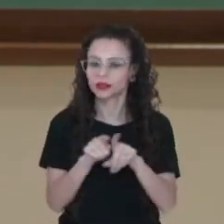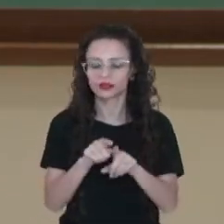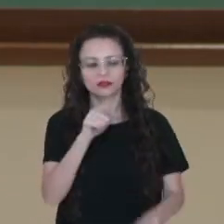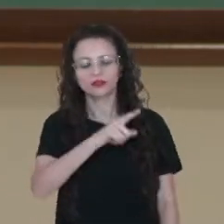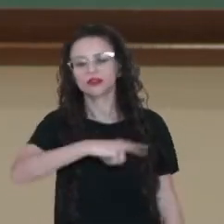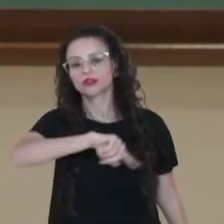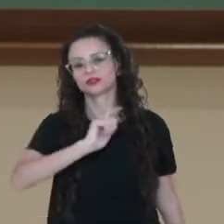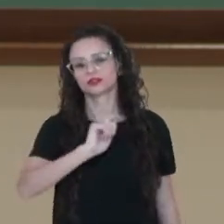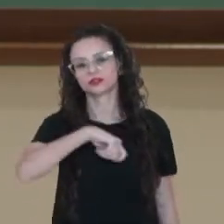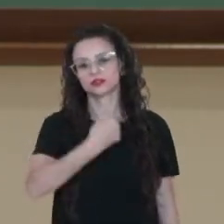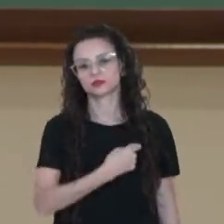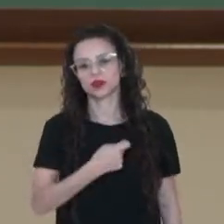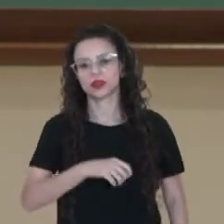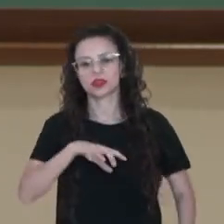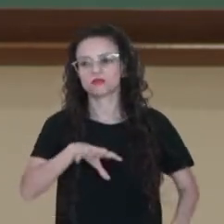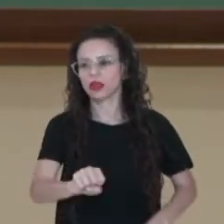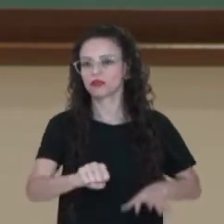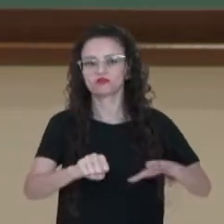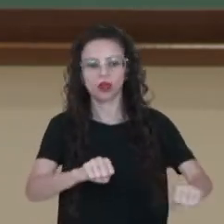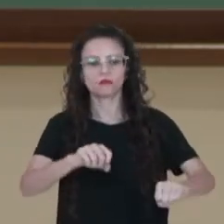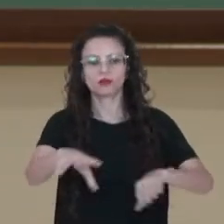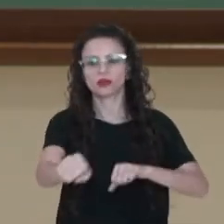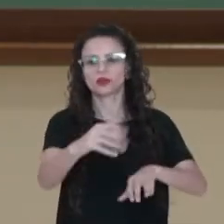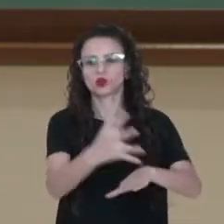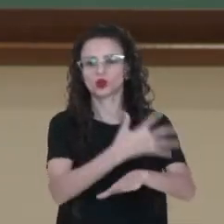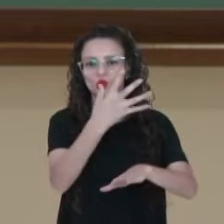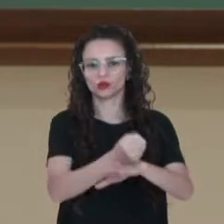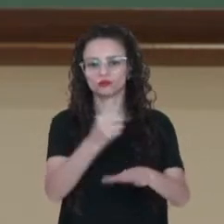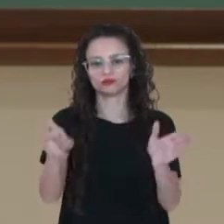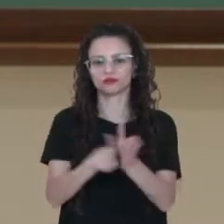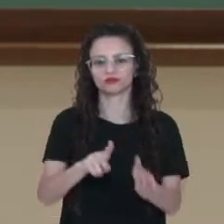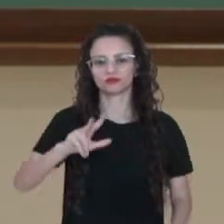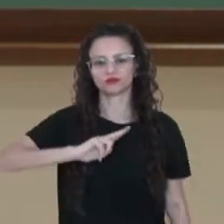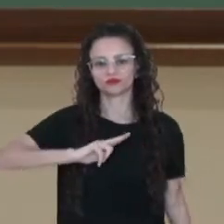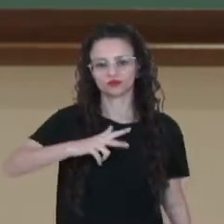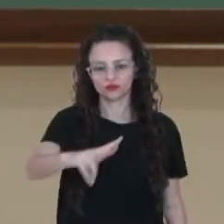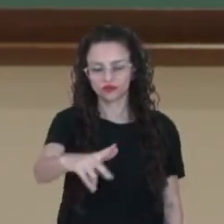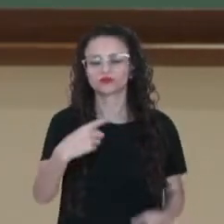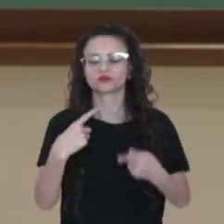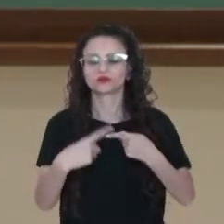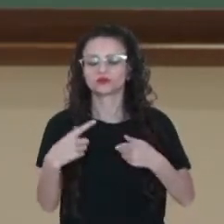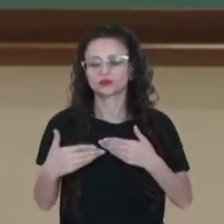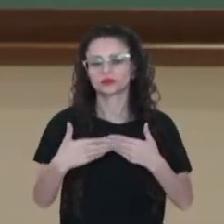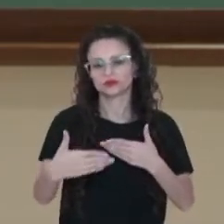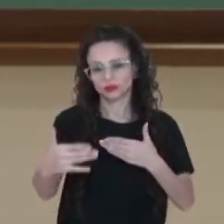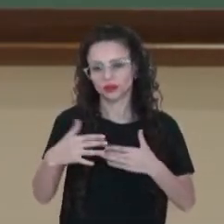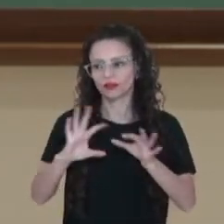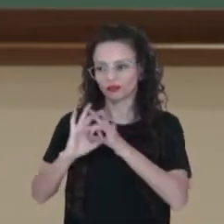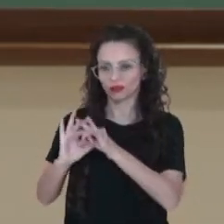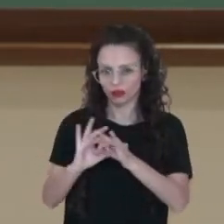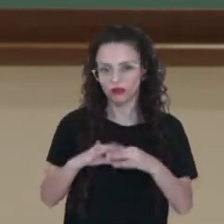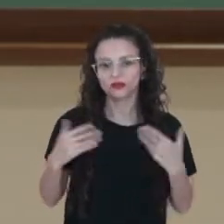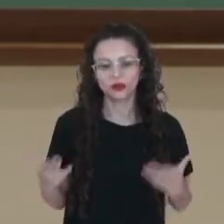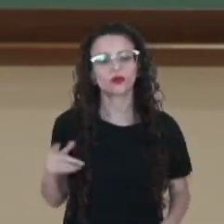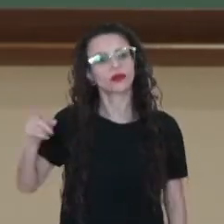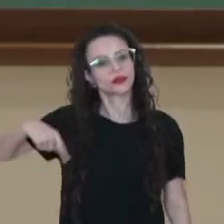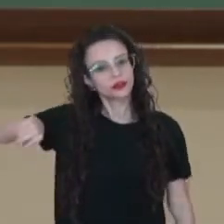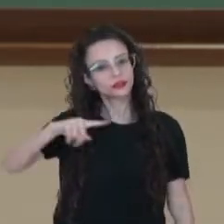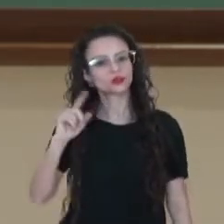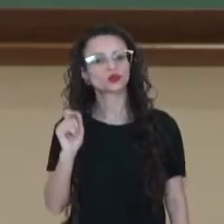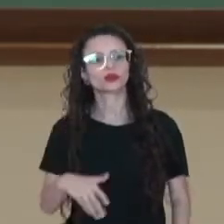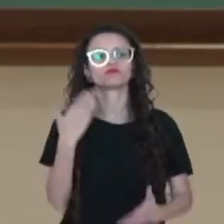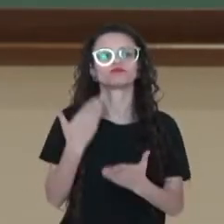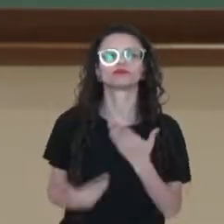Espanha dominando as colônias portuguesas, a partir do momento que acontece a União Ibérica, então eles